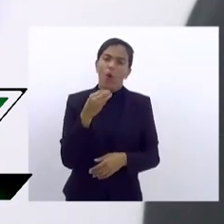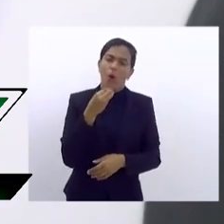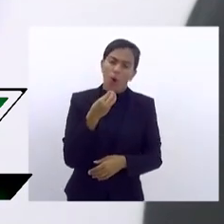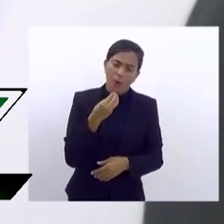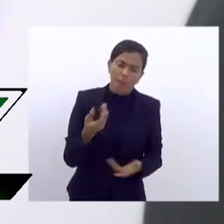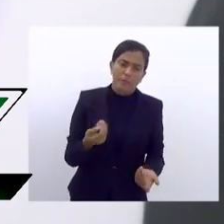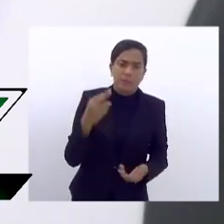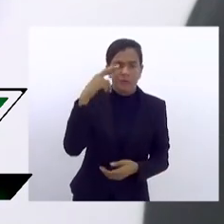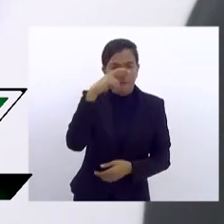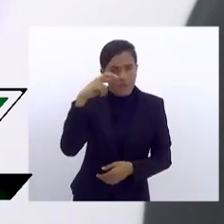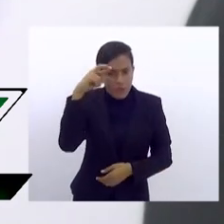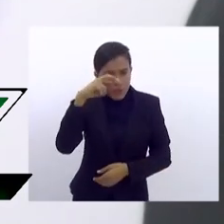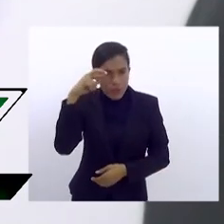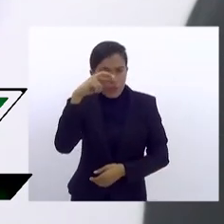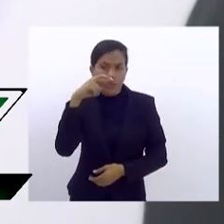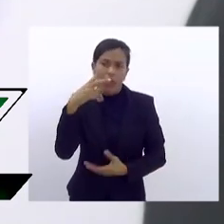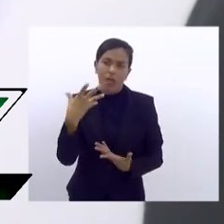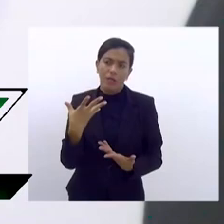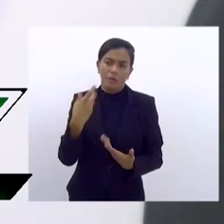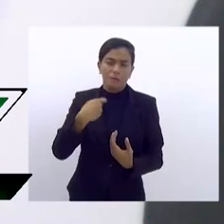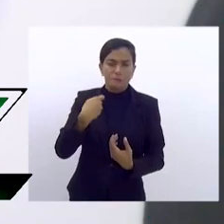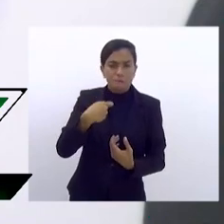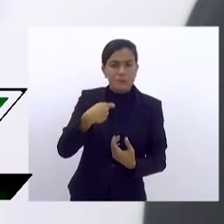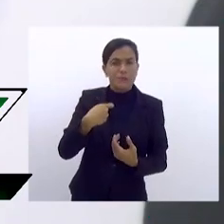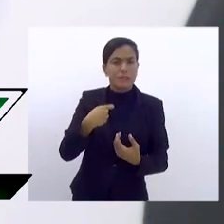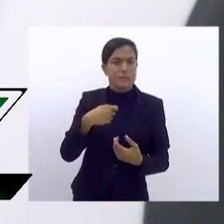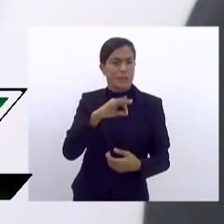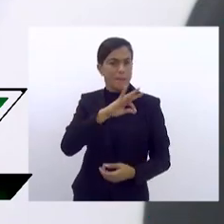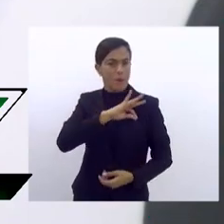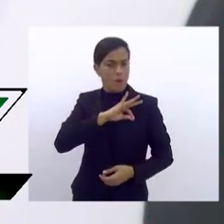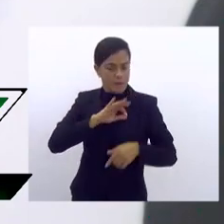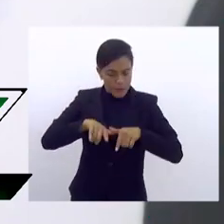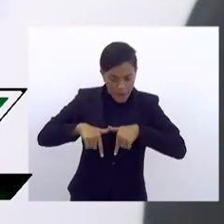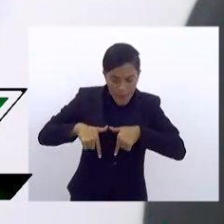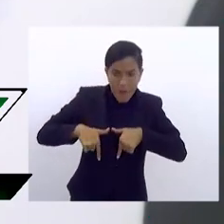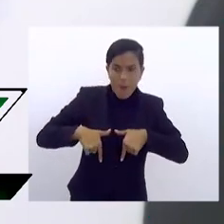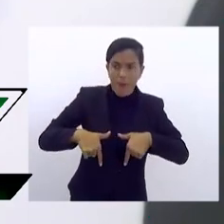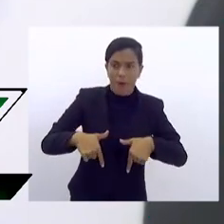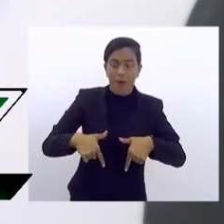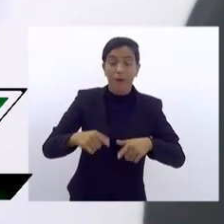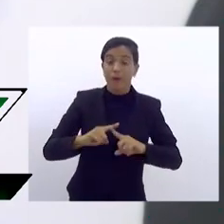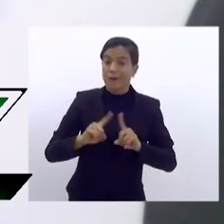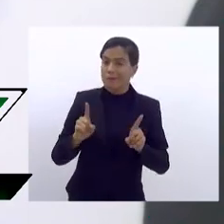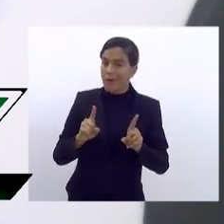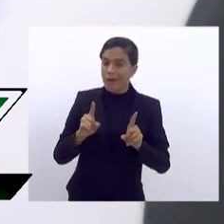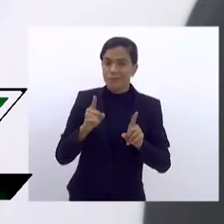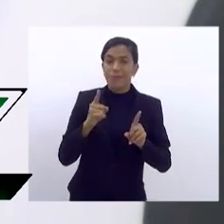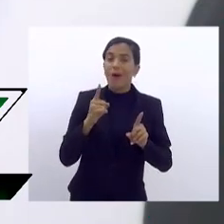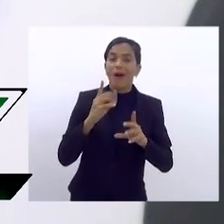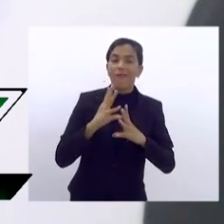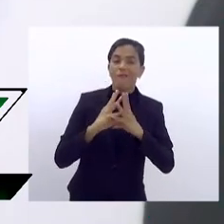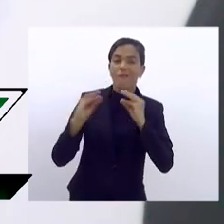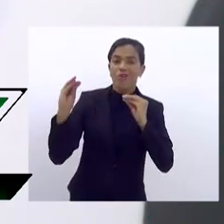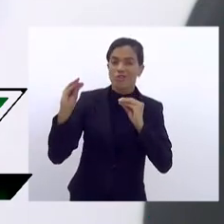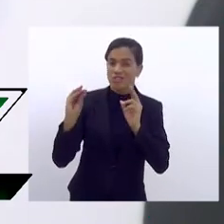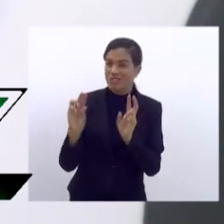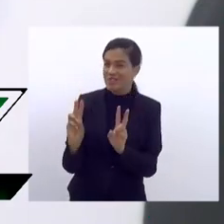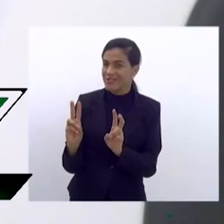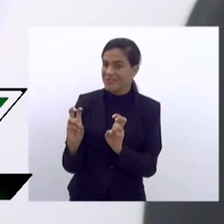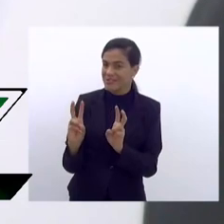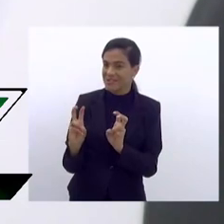investigadas precisam ter a inteligência da polícia atuando mas para desvirtuar um debate para